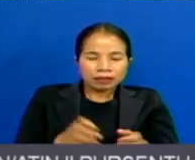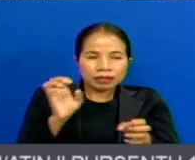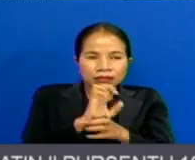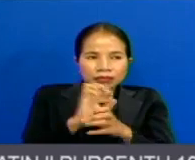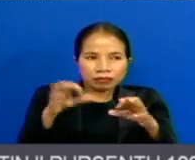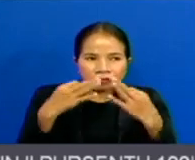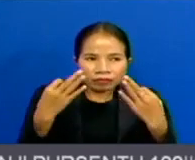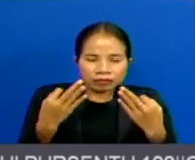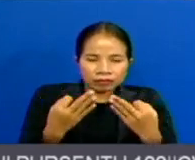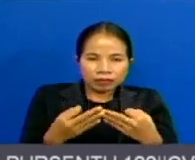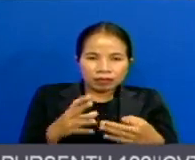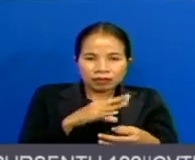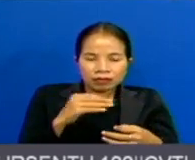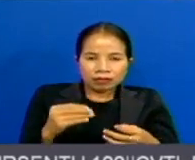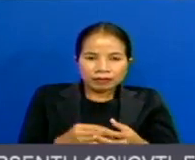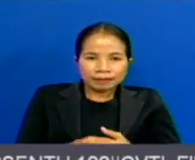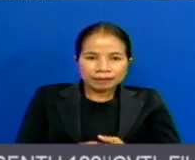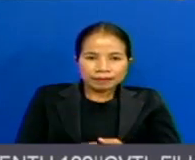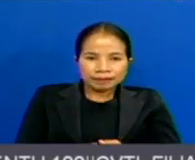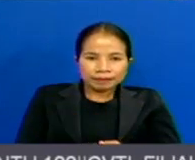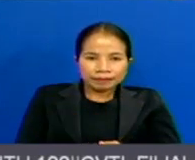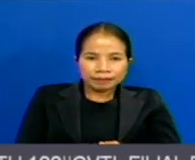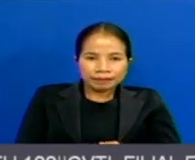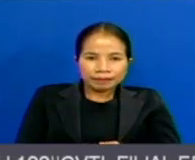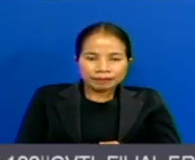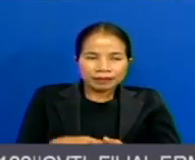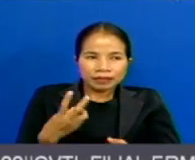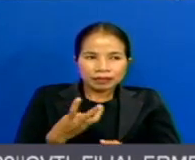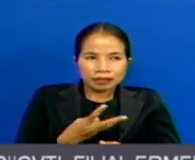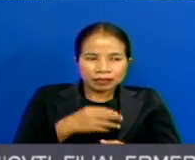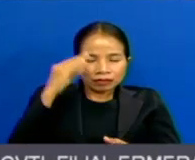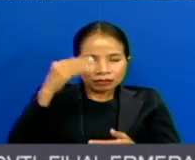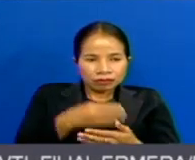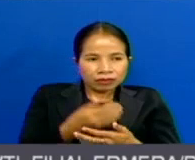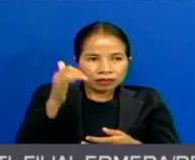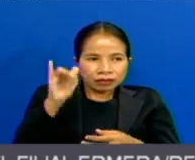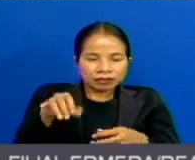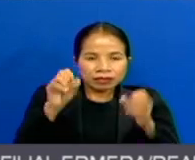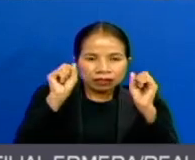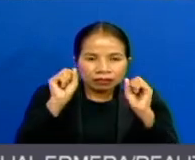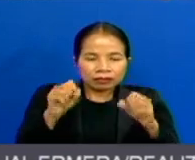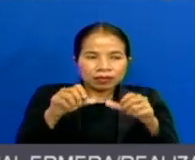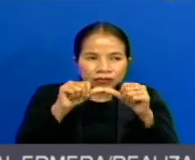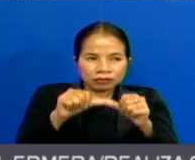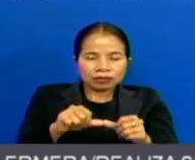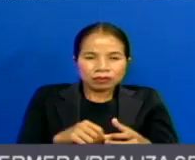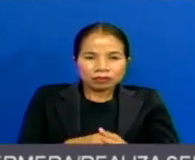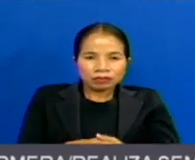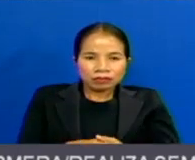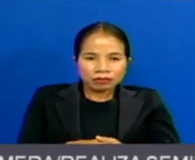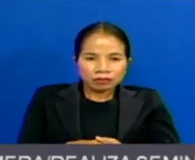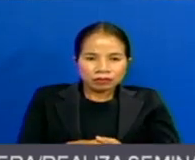família, implica para e tenha onde ir também e continua a ser visto. Com o